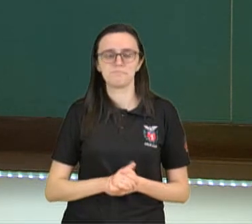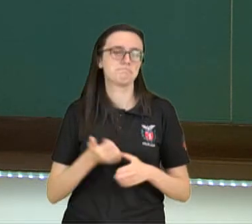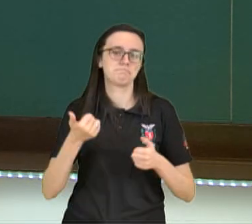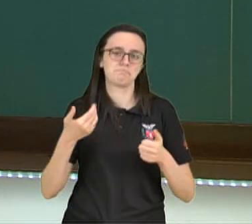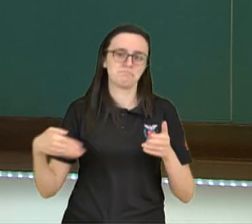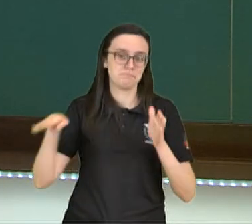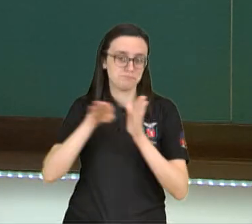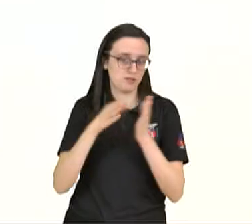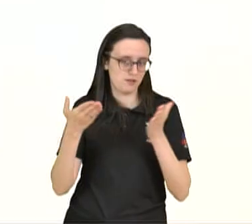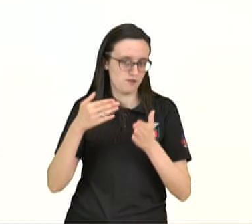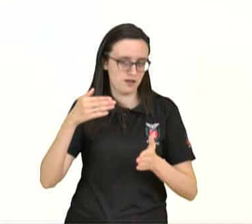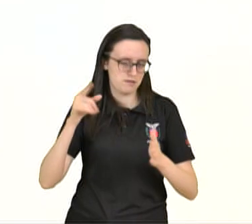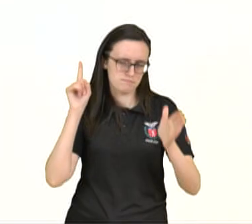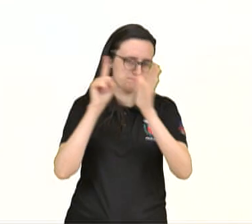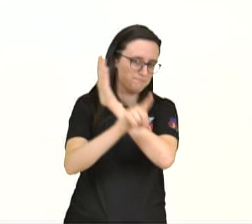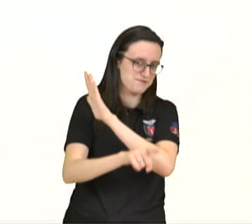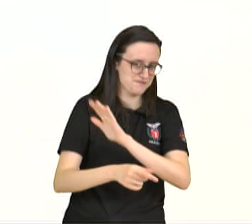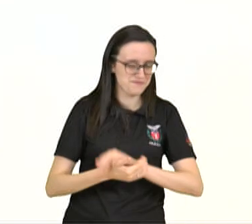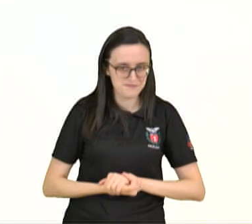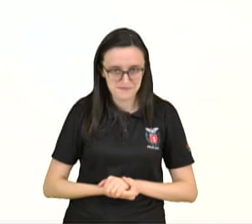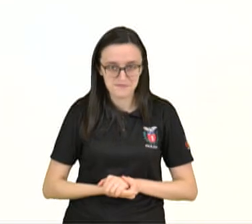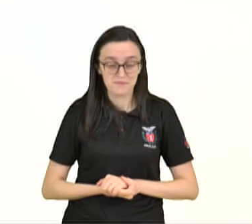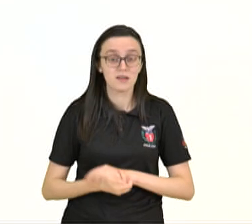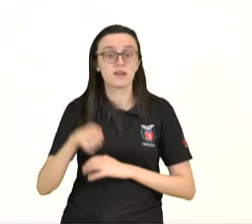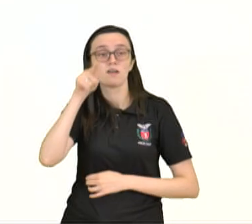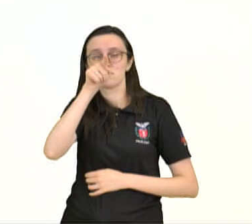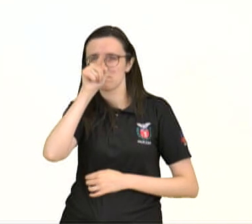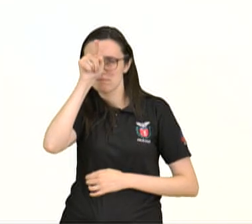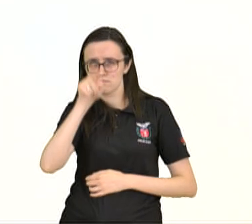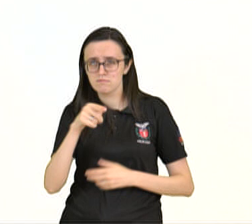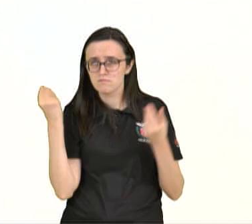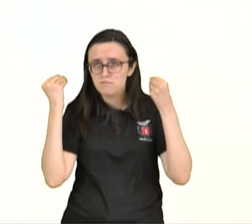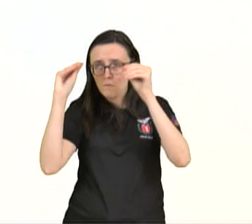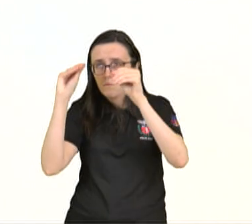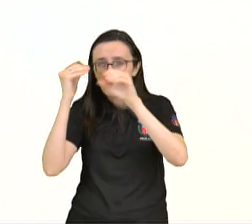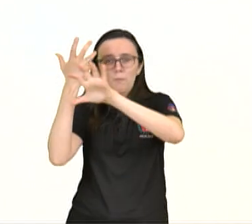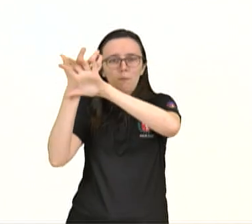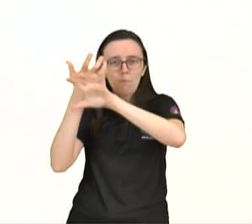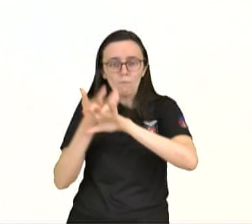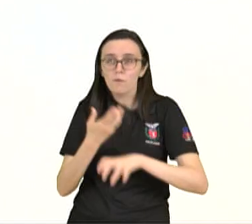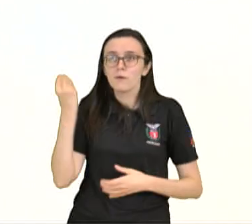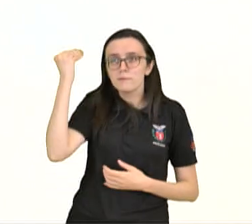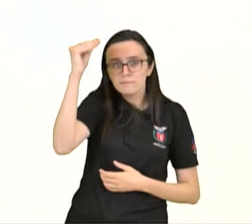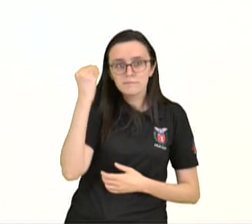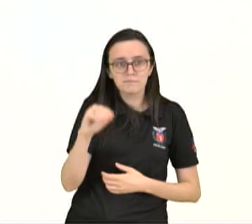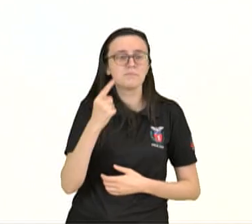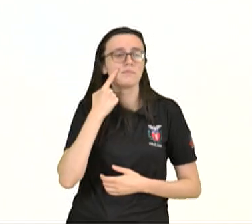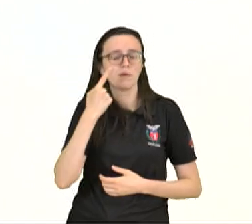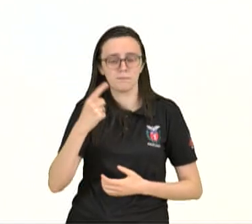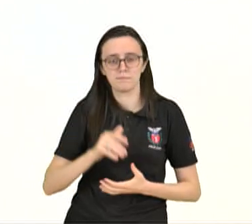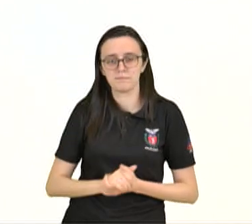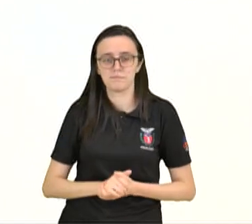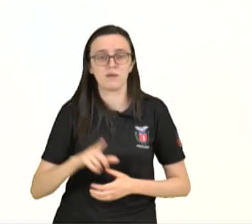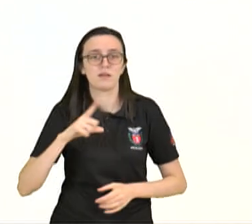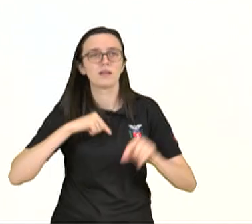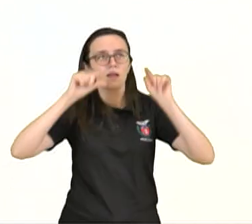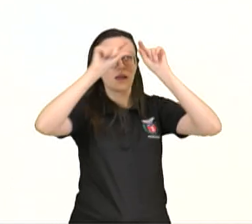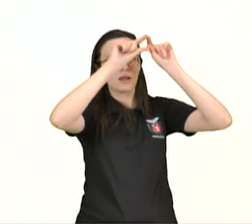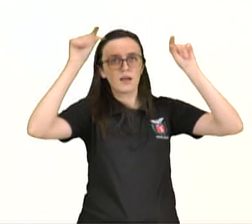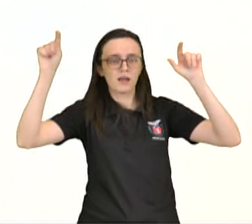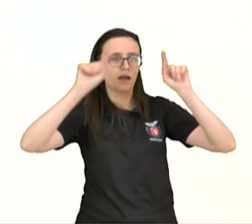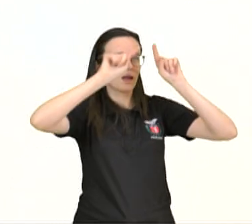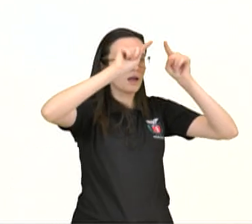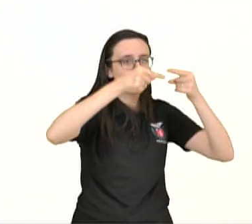Chegamos a um quiz. Completa los espacios con una de las opciones. Então, nós temos aqui, los